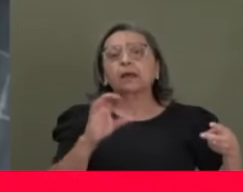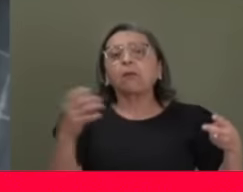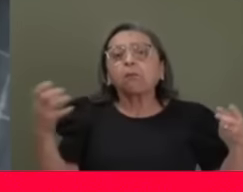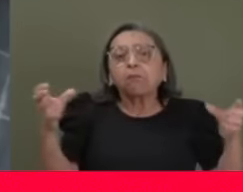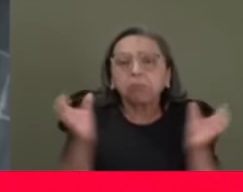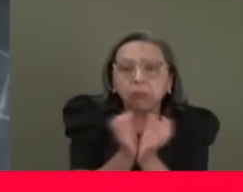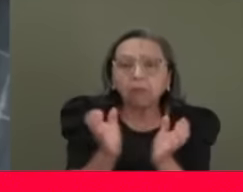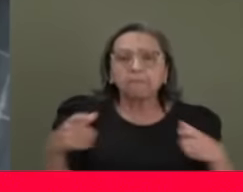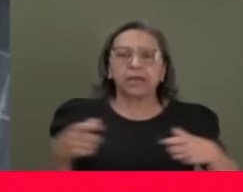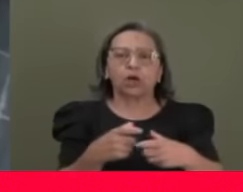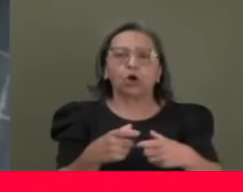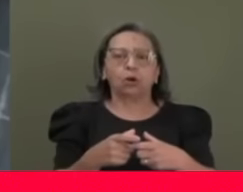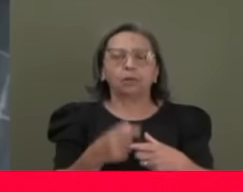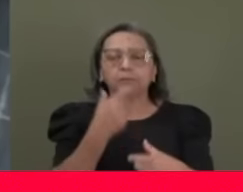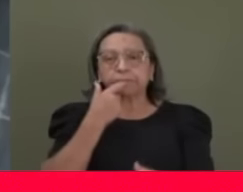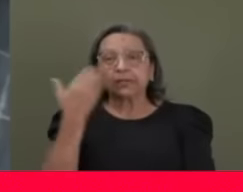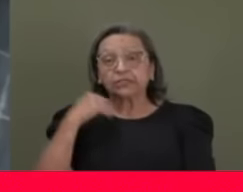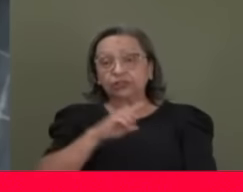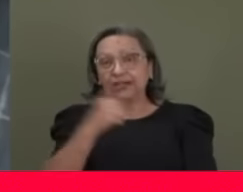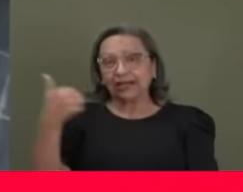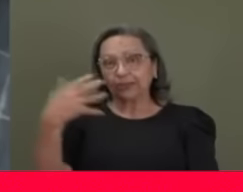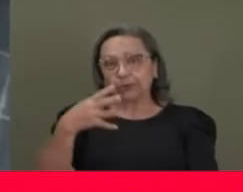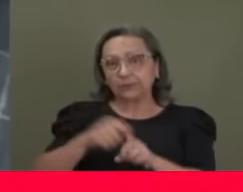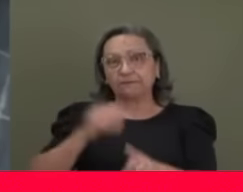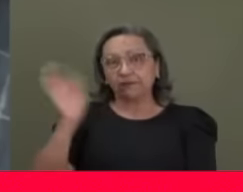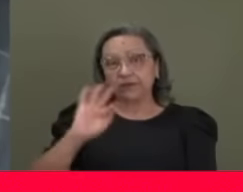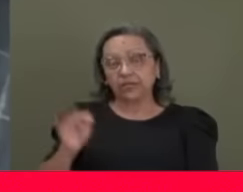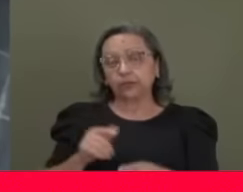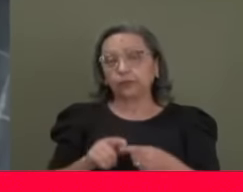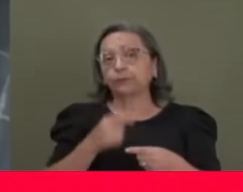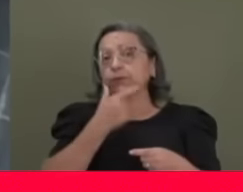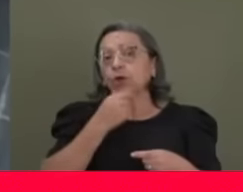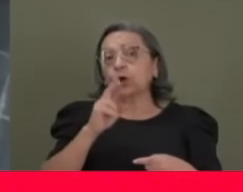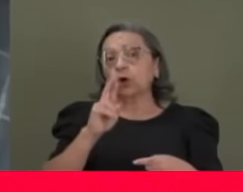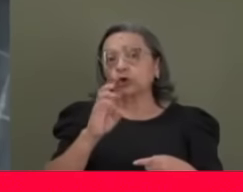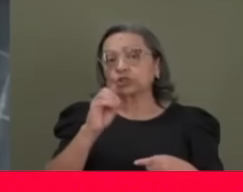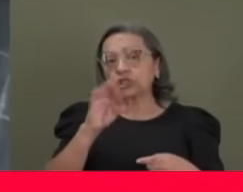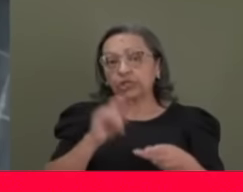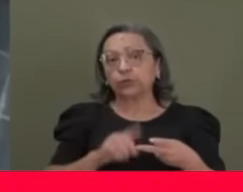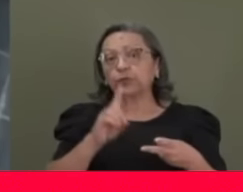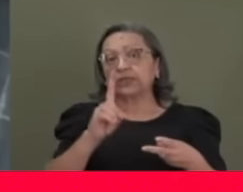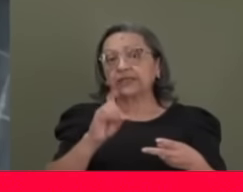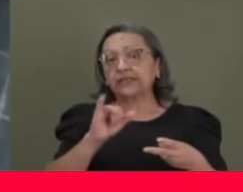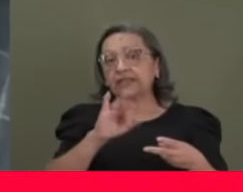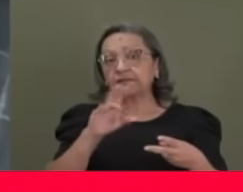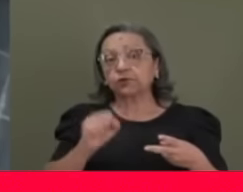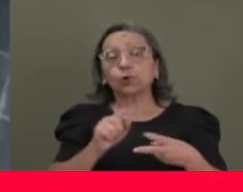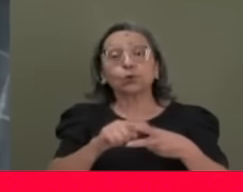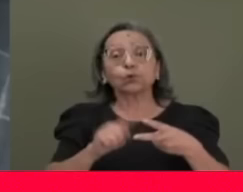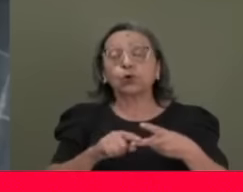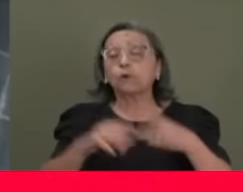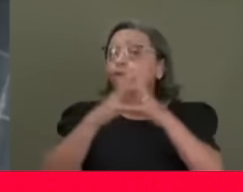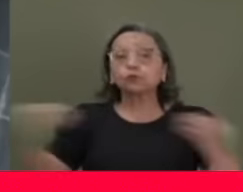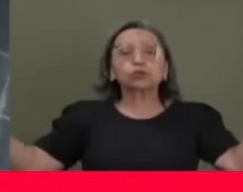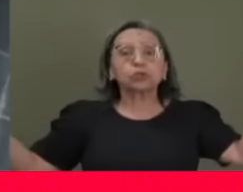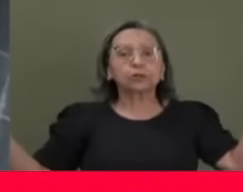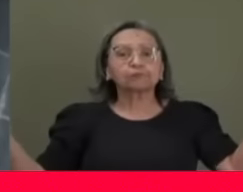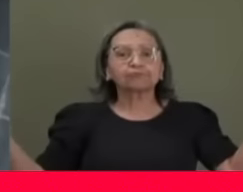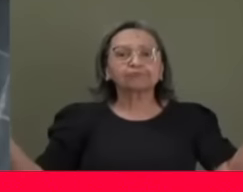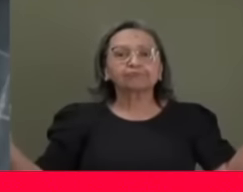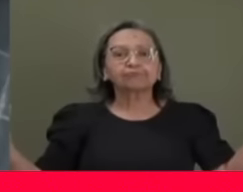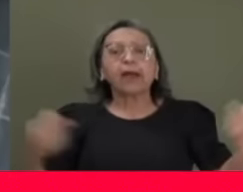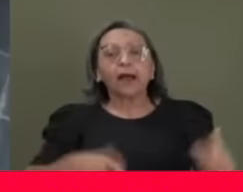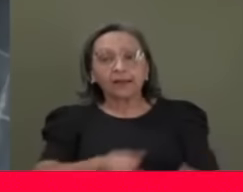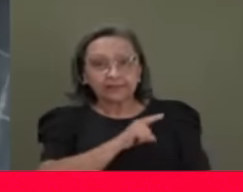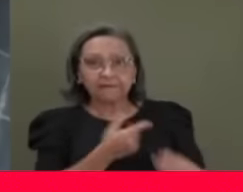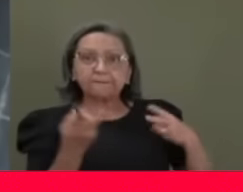menor. No dia 14 de fevereiro, Rogério Mendonça e Davidson Cabral fugiram espetacularmente da